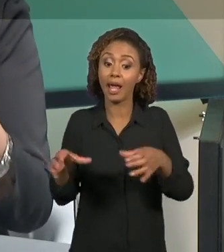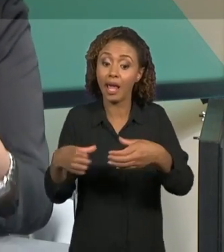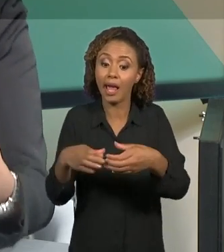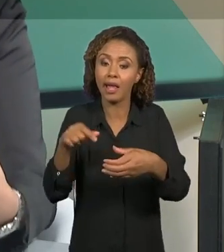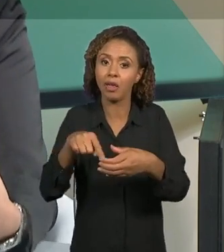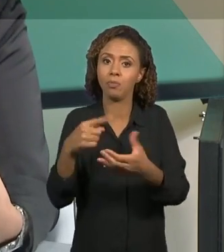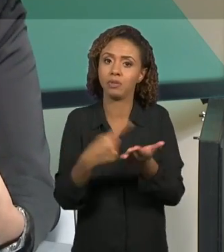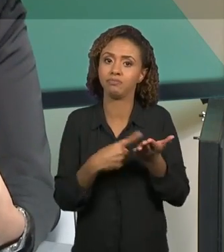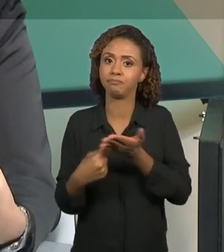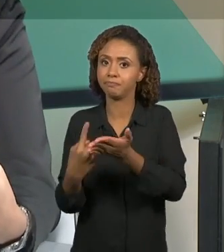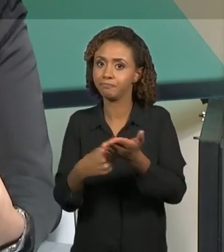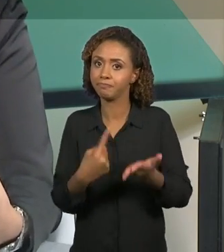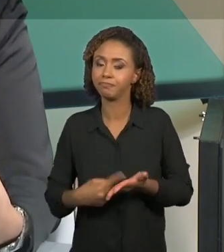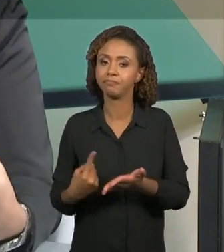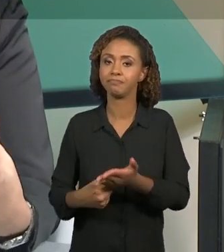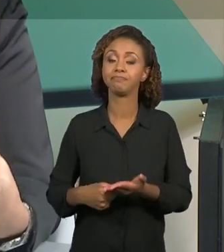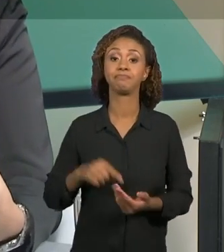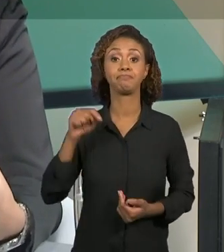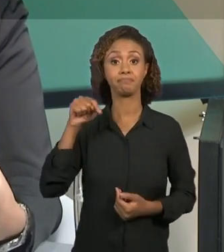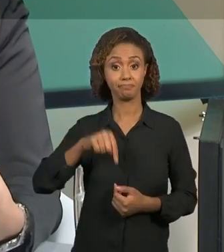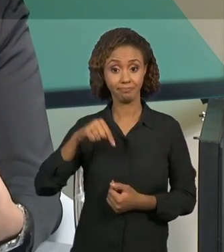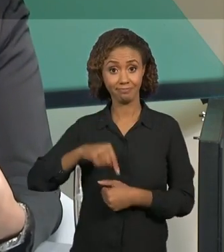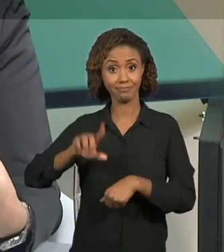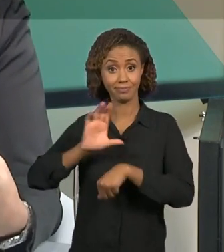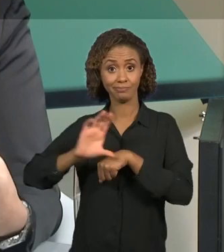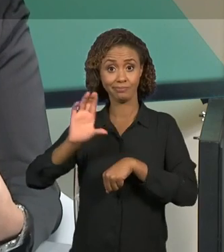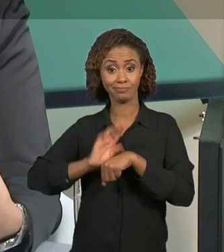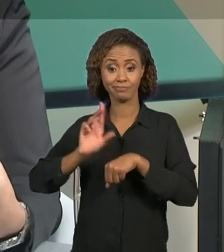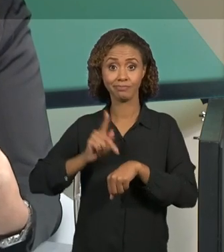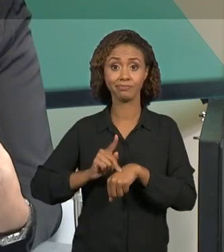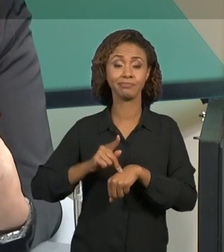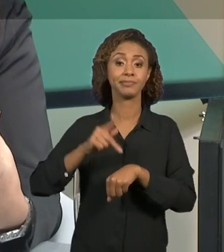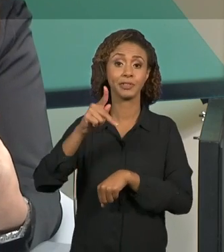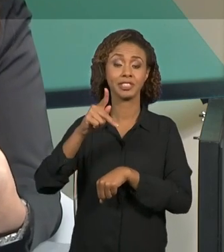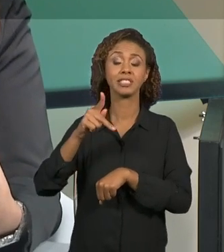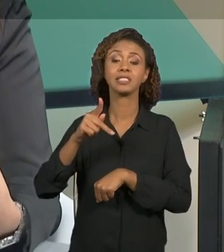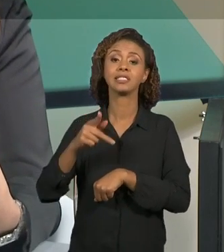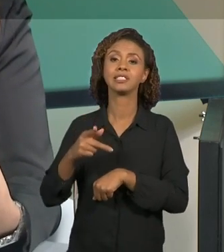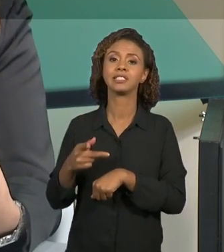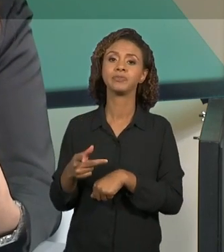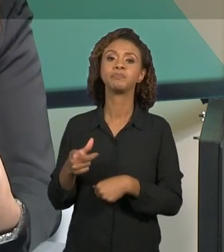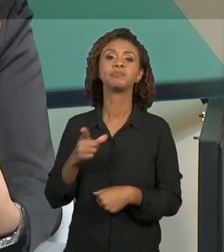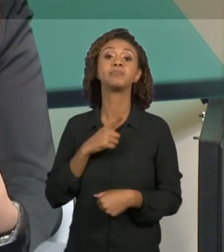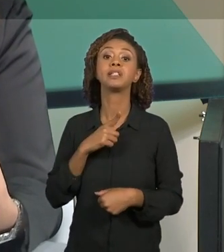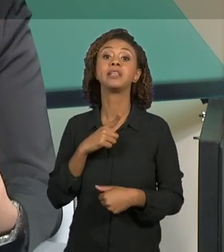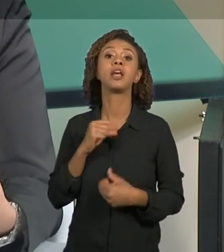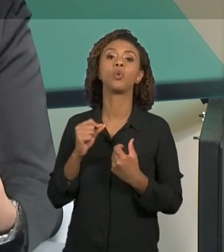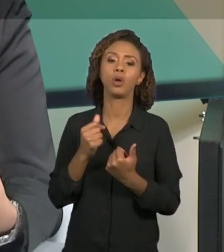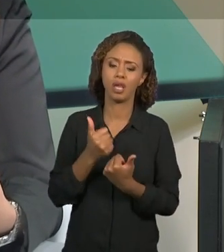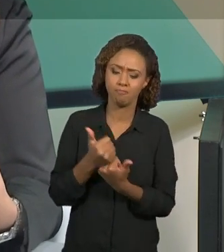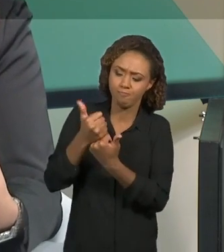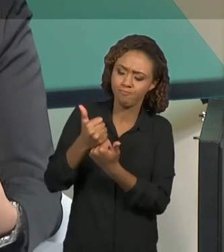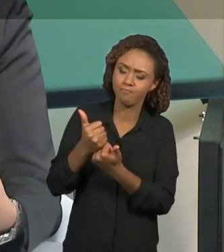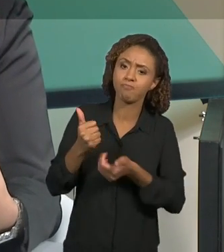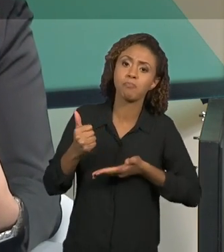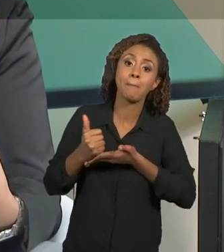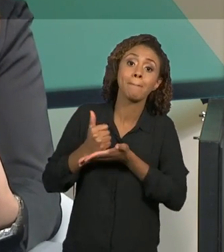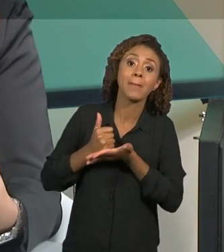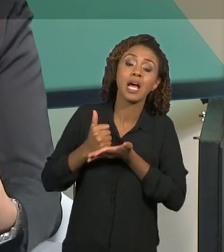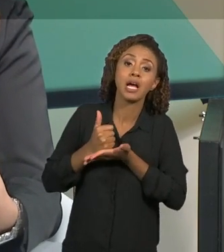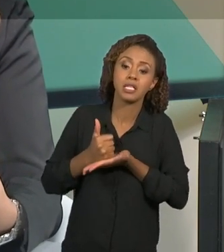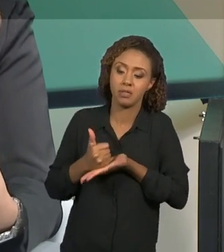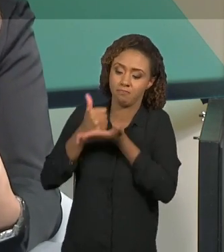esse trabalho esse curso de pós-graduação ele tá muito calcado a base dele é o